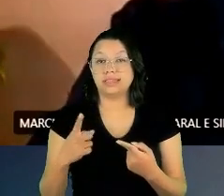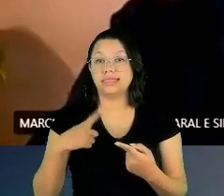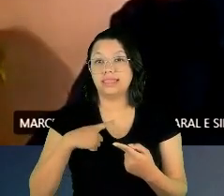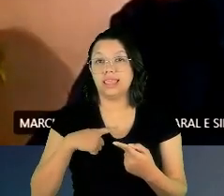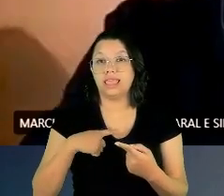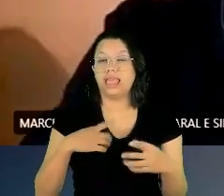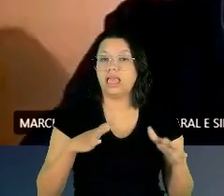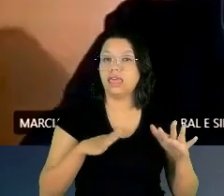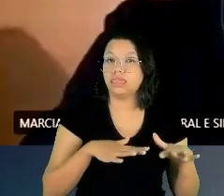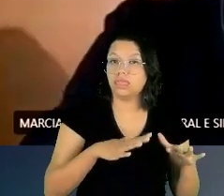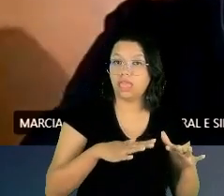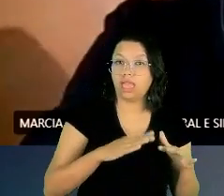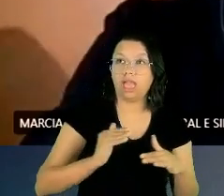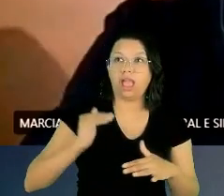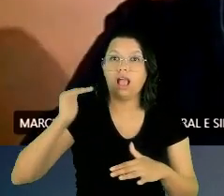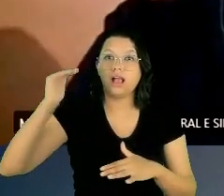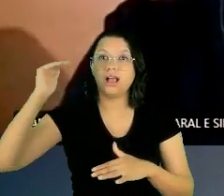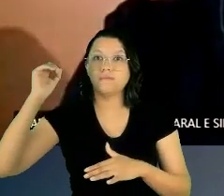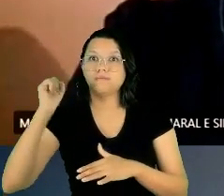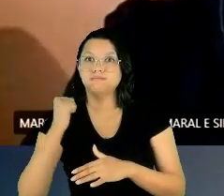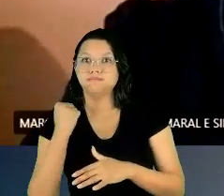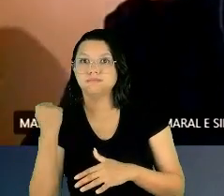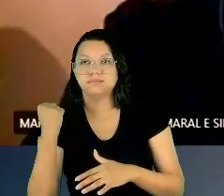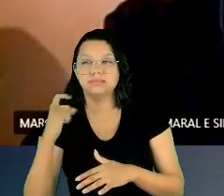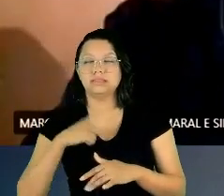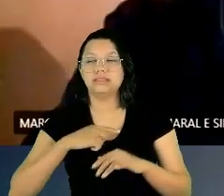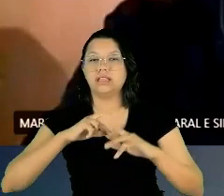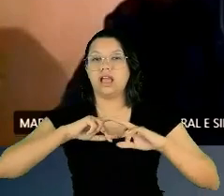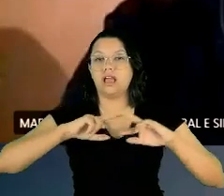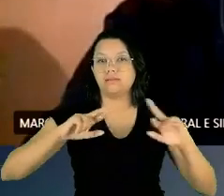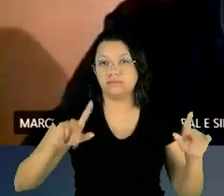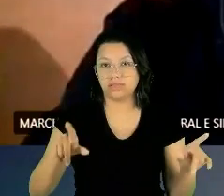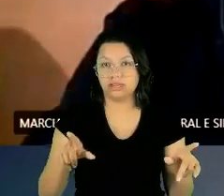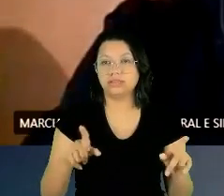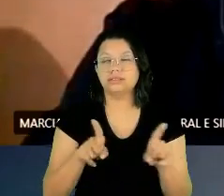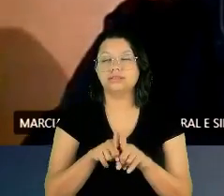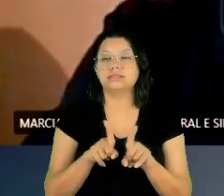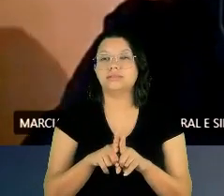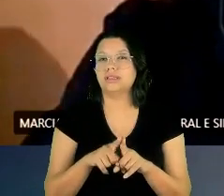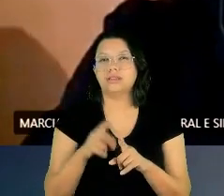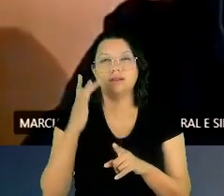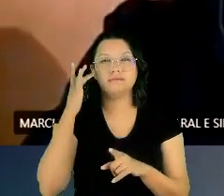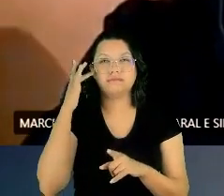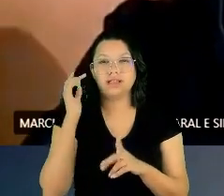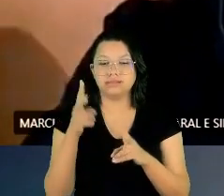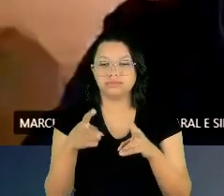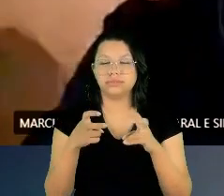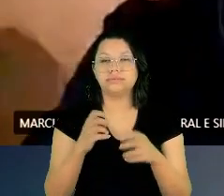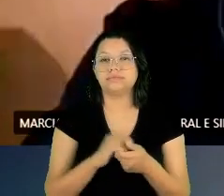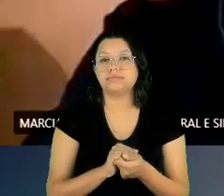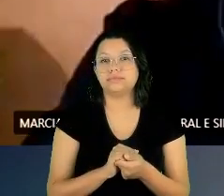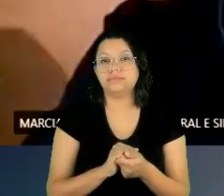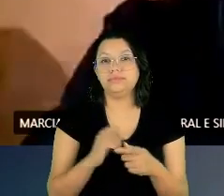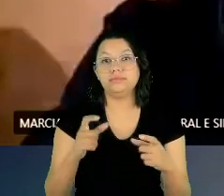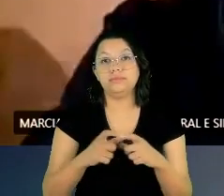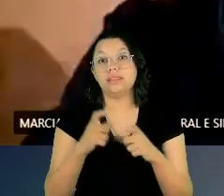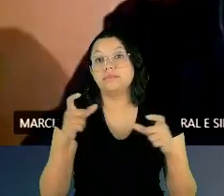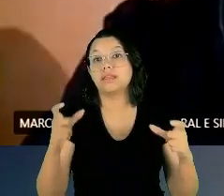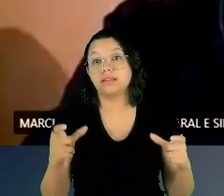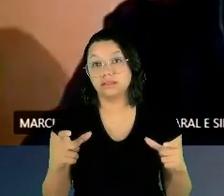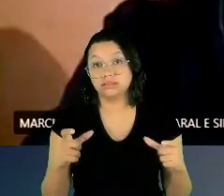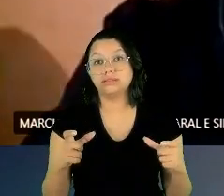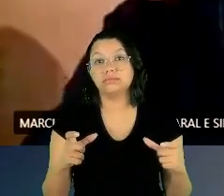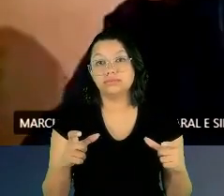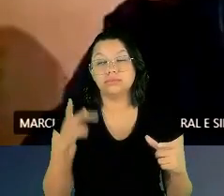Mas é um espectro, a gente tem dos mais leves aos mais graves, a gente tem outras variáveis aí que não é tão fácil de diagnosticar psicopata, e nem